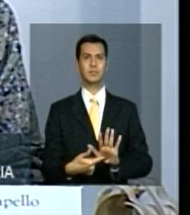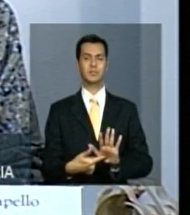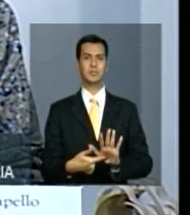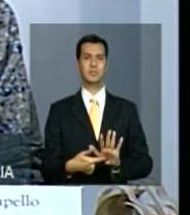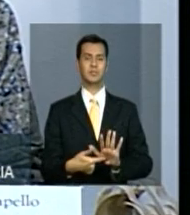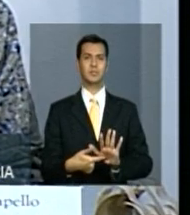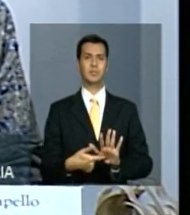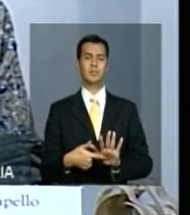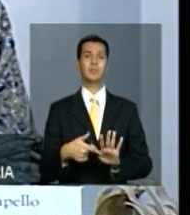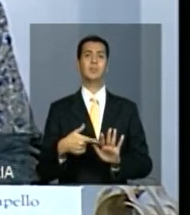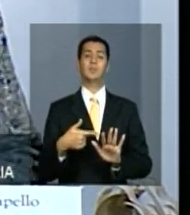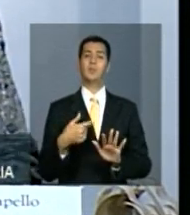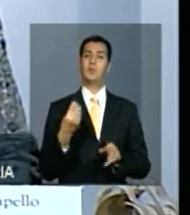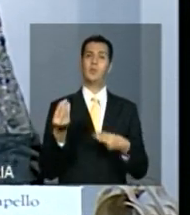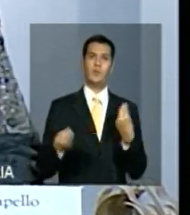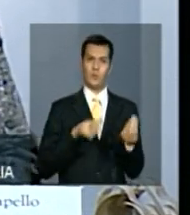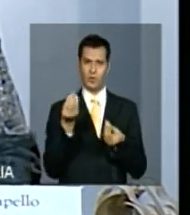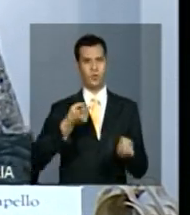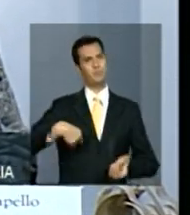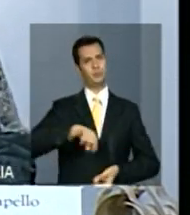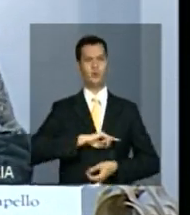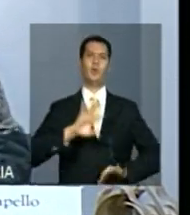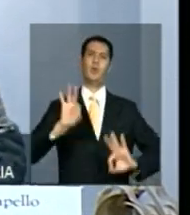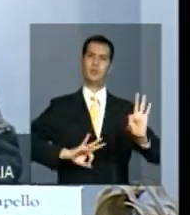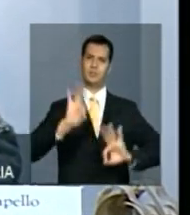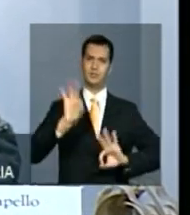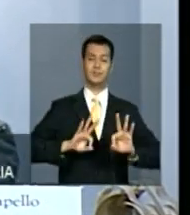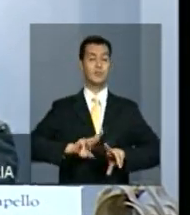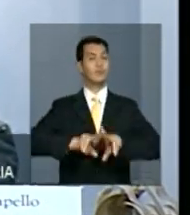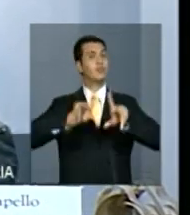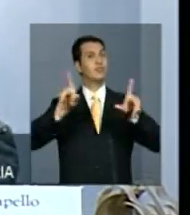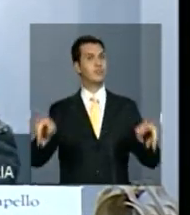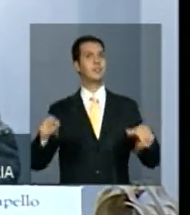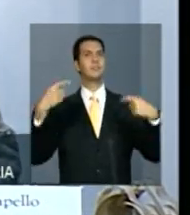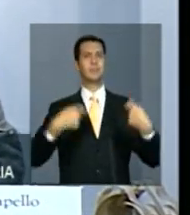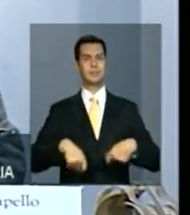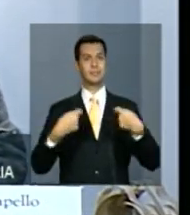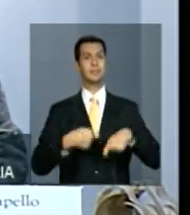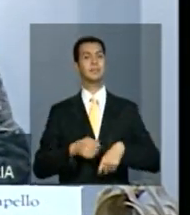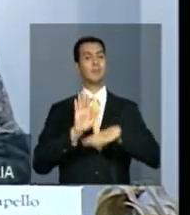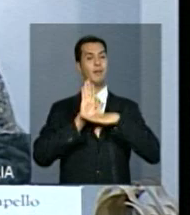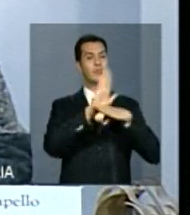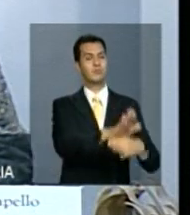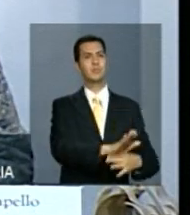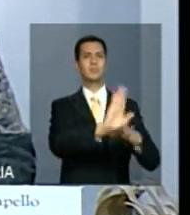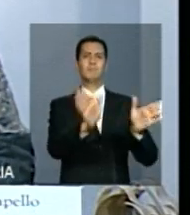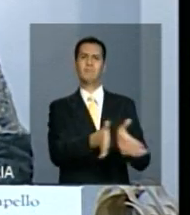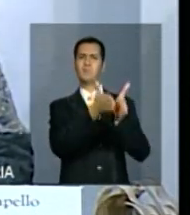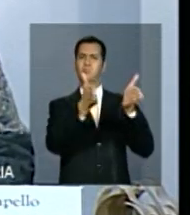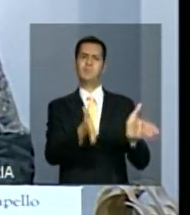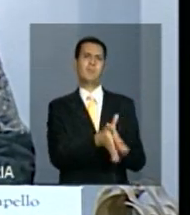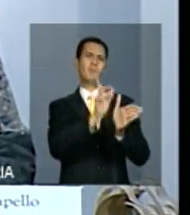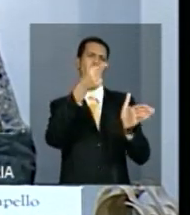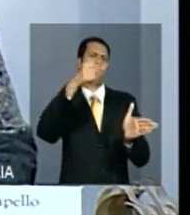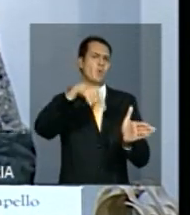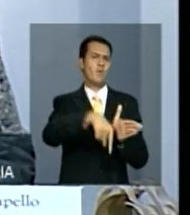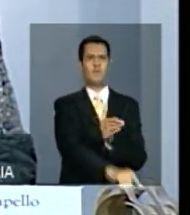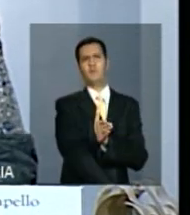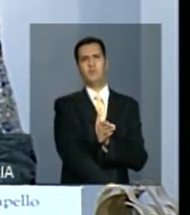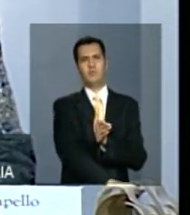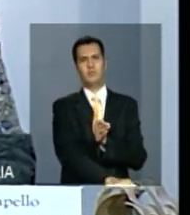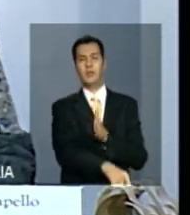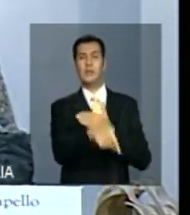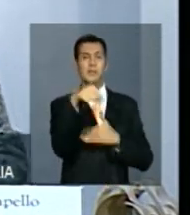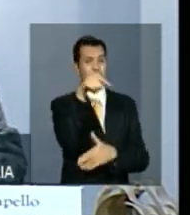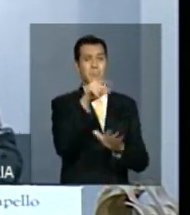eh Nós temos que nos organizar de forma diferenciada para chegar nesse núcleo duro da extrema pobreza que é aquela pobreza